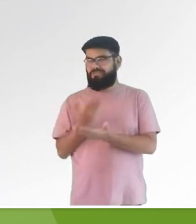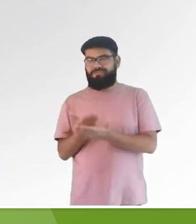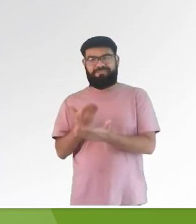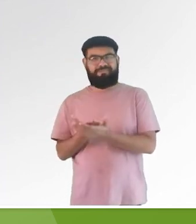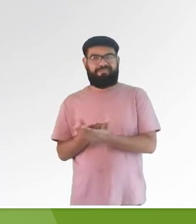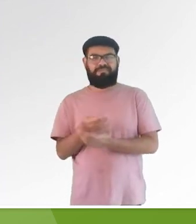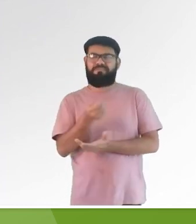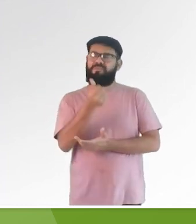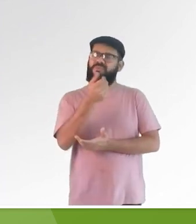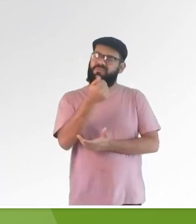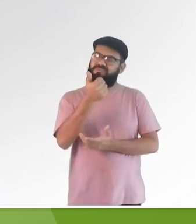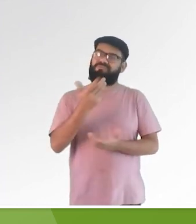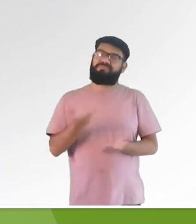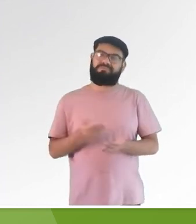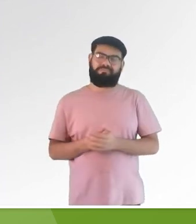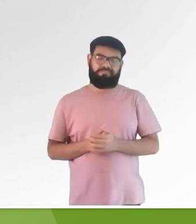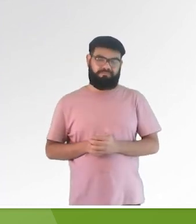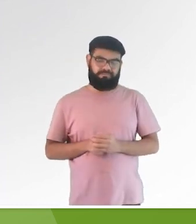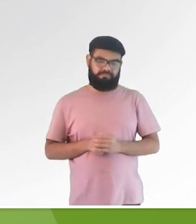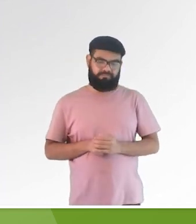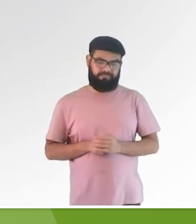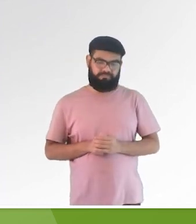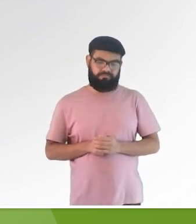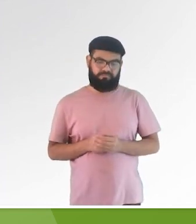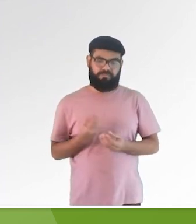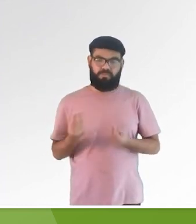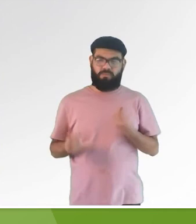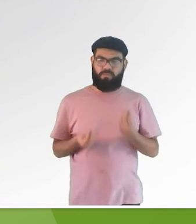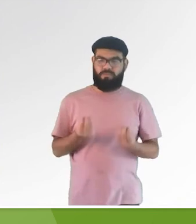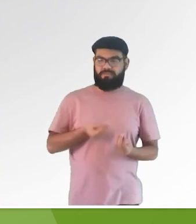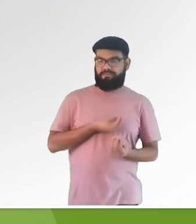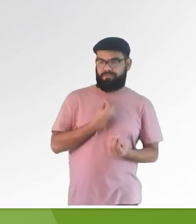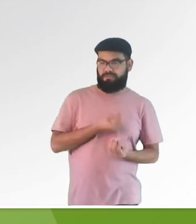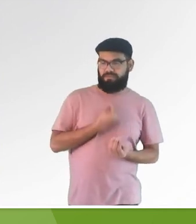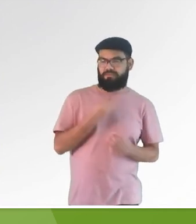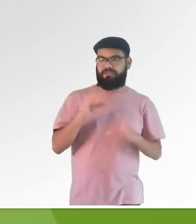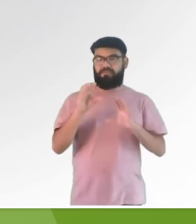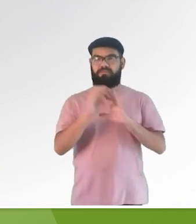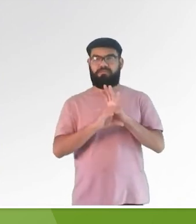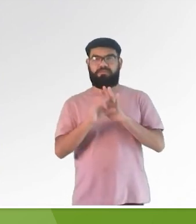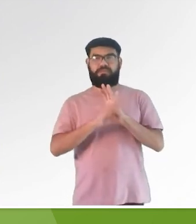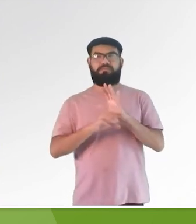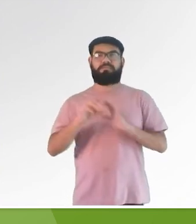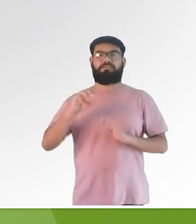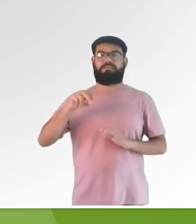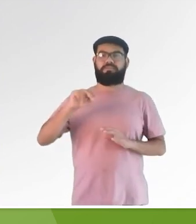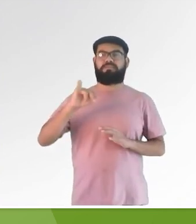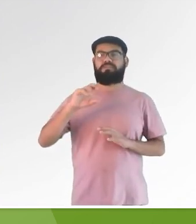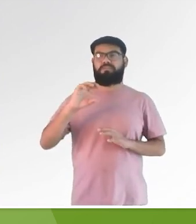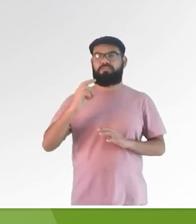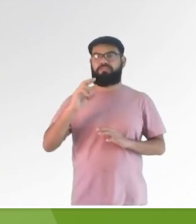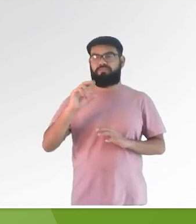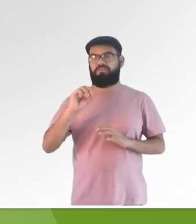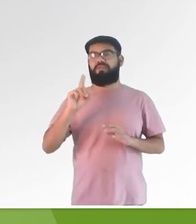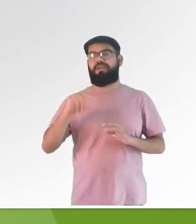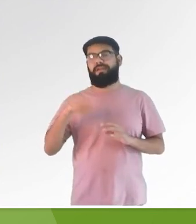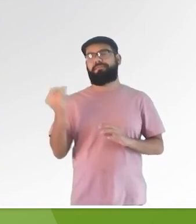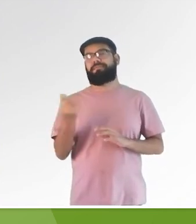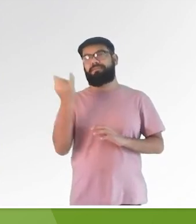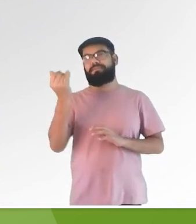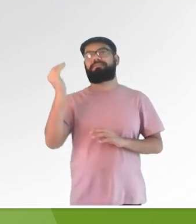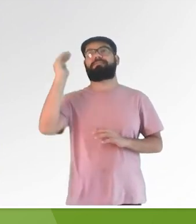em relação ao seu modo de vida, né? Então, esse conceito de nicho ecológico é importante justamente para a gente compreender